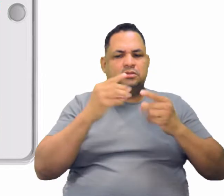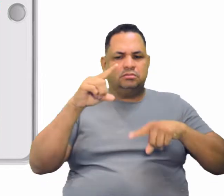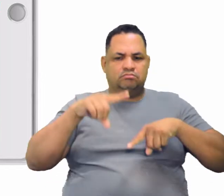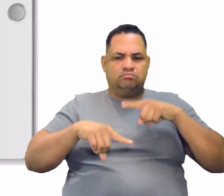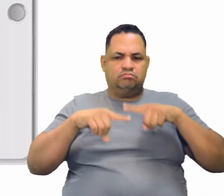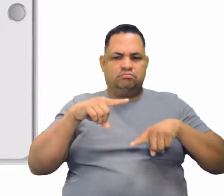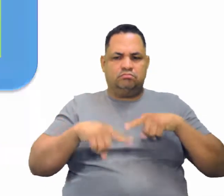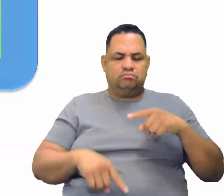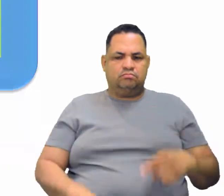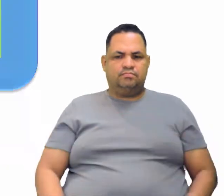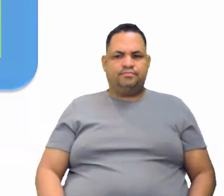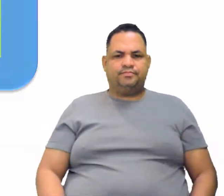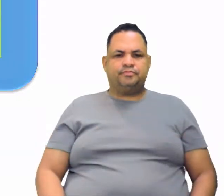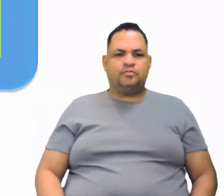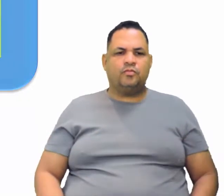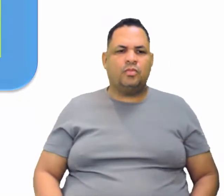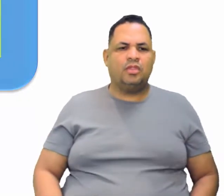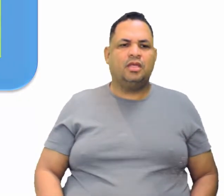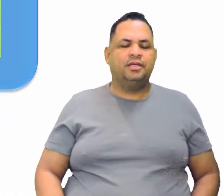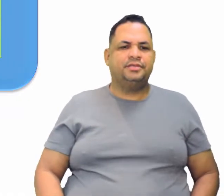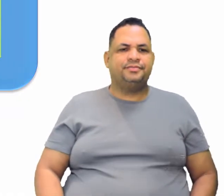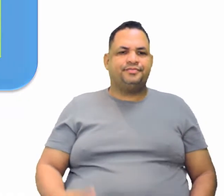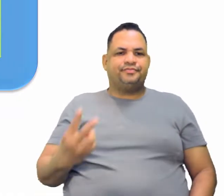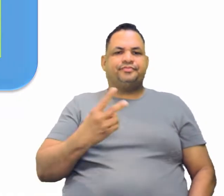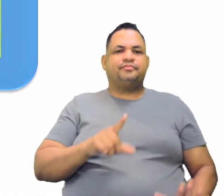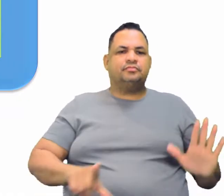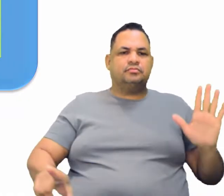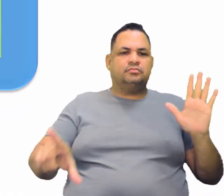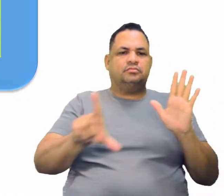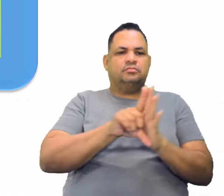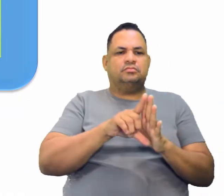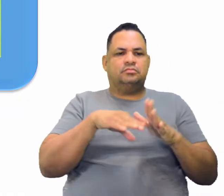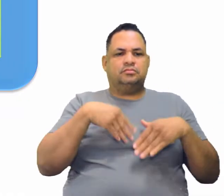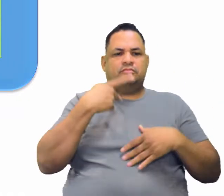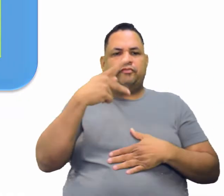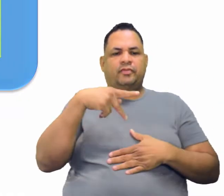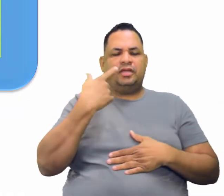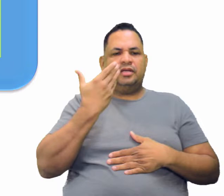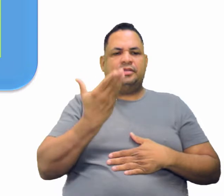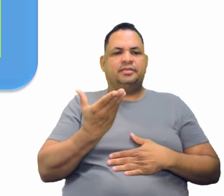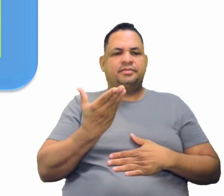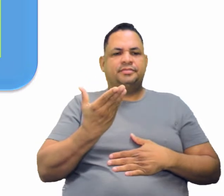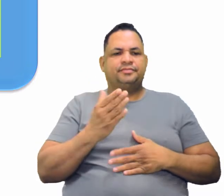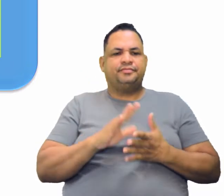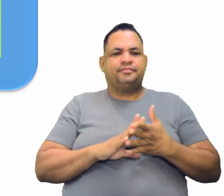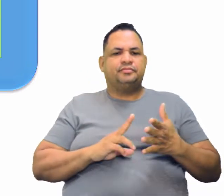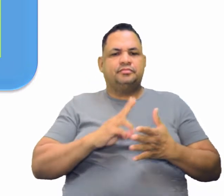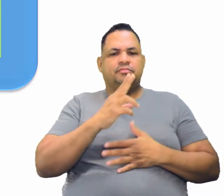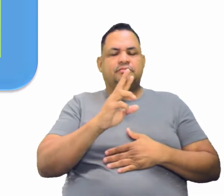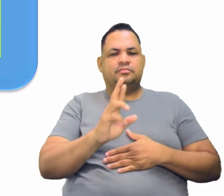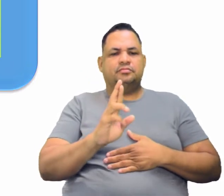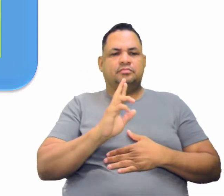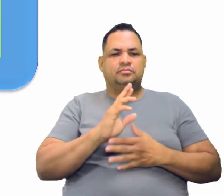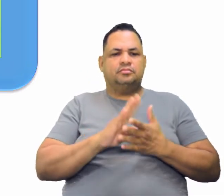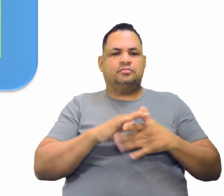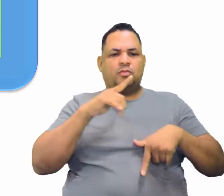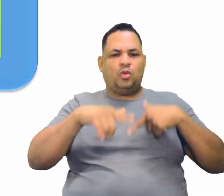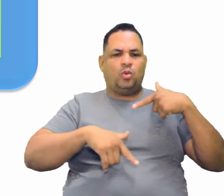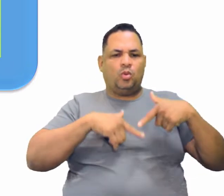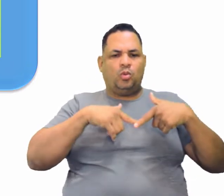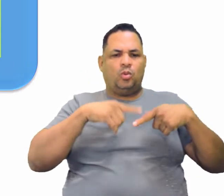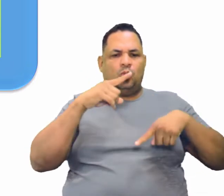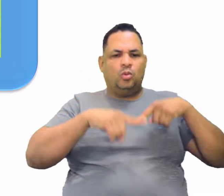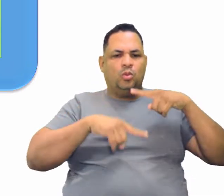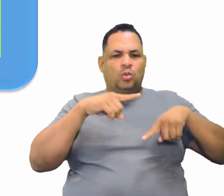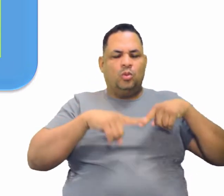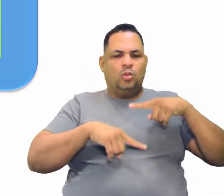tá certo? E de acordo com a segunda lei de Newton, ela vai nos falar o seguinte, que a força resultante que age sobre um